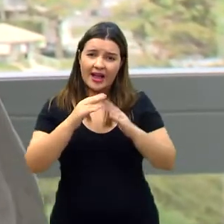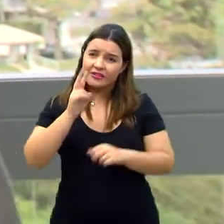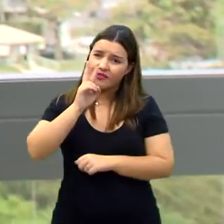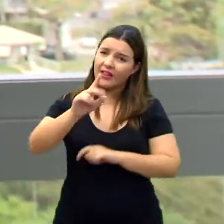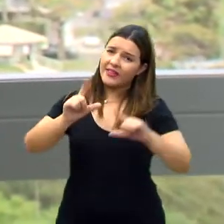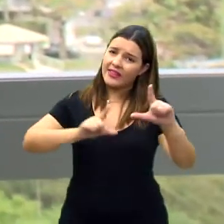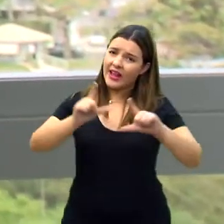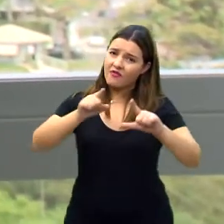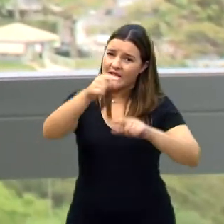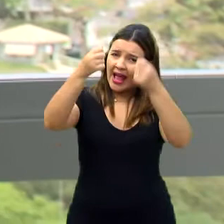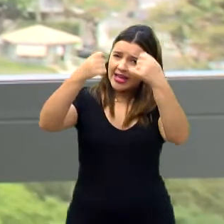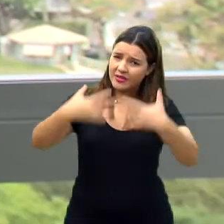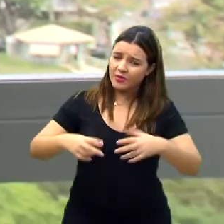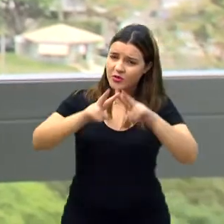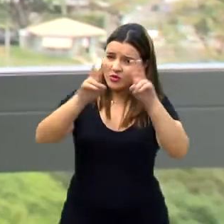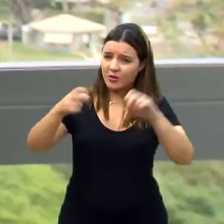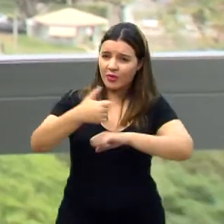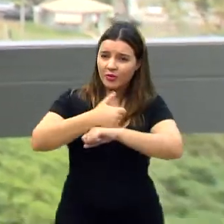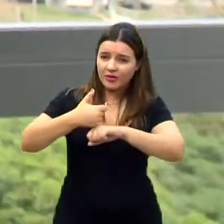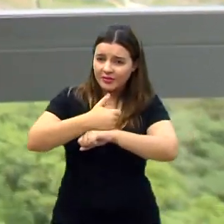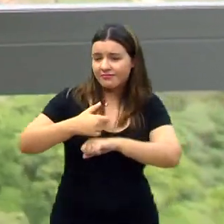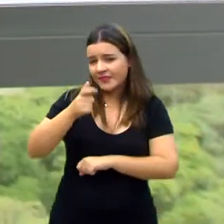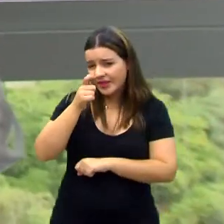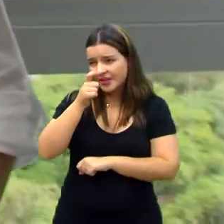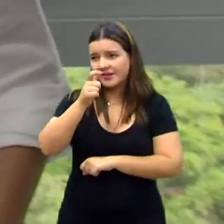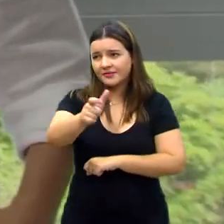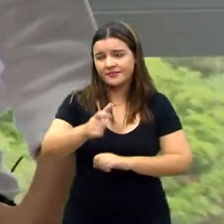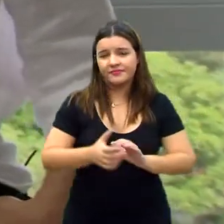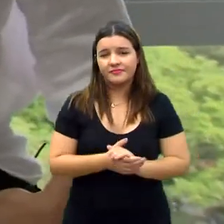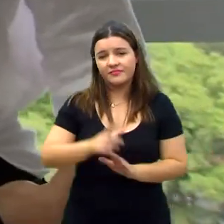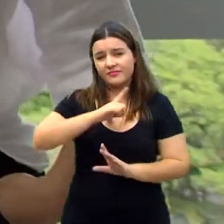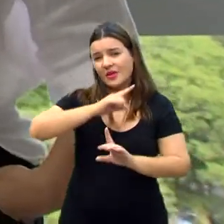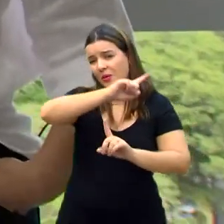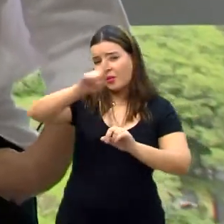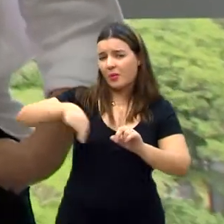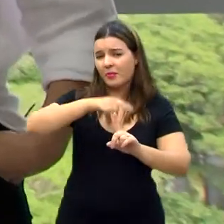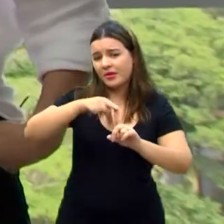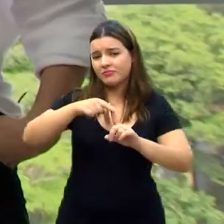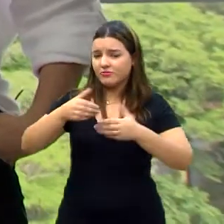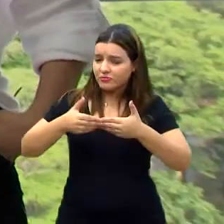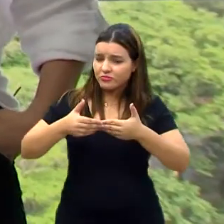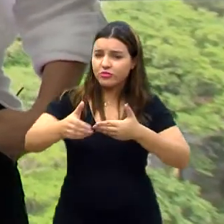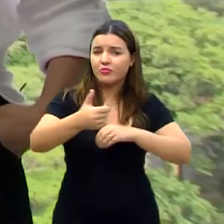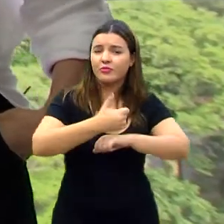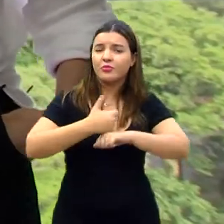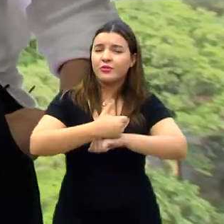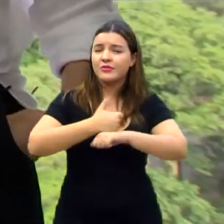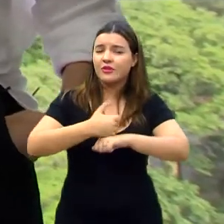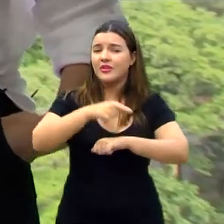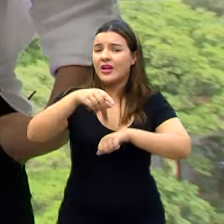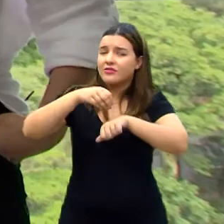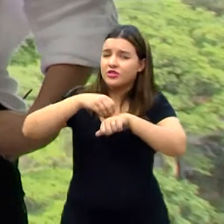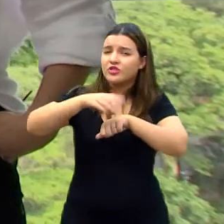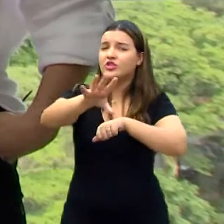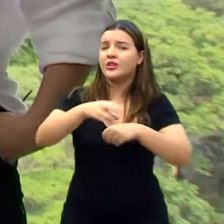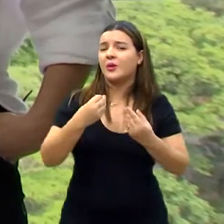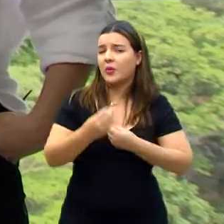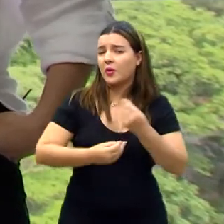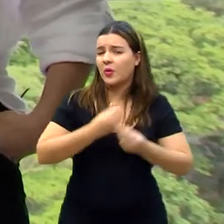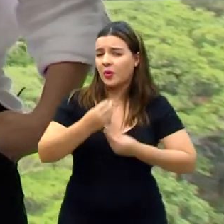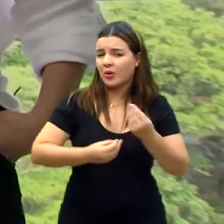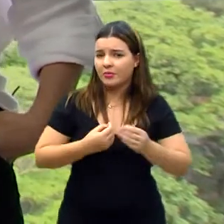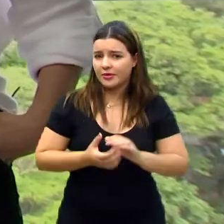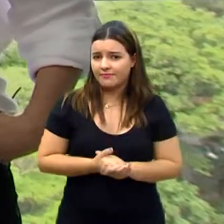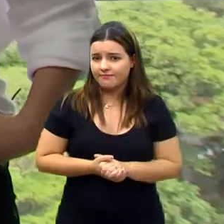profissão que tem o interesse de repente tem o objetivo de seguir nessa área que qual a dica que você pode dar